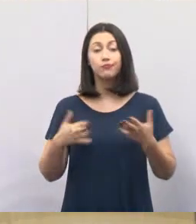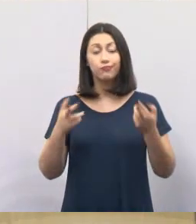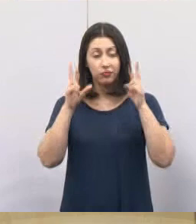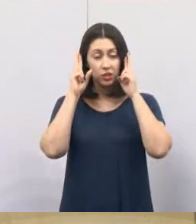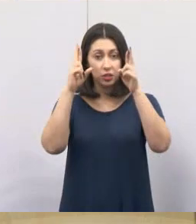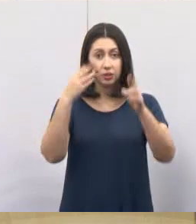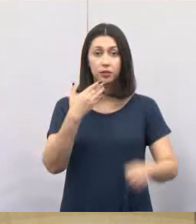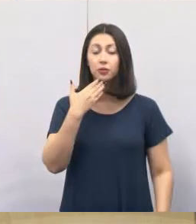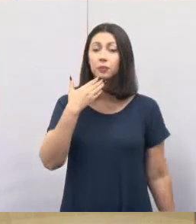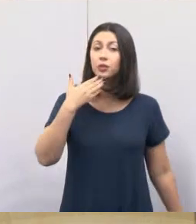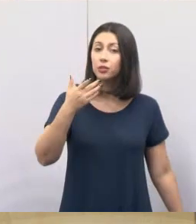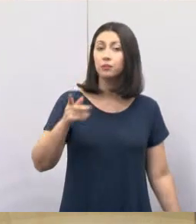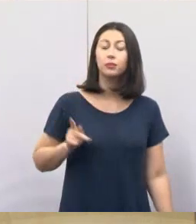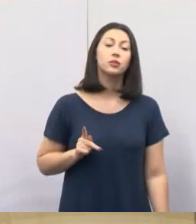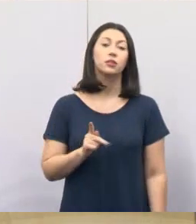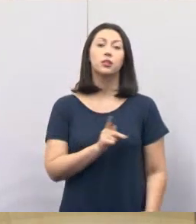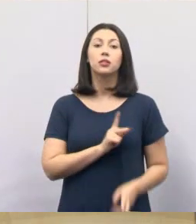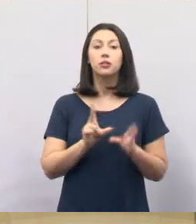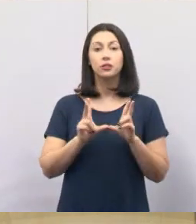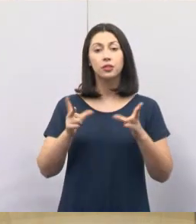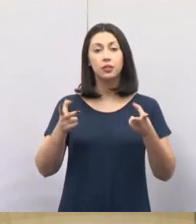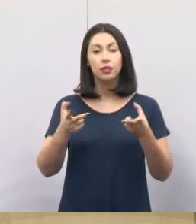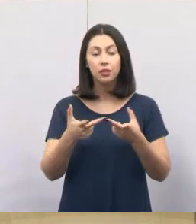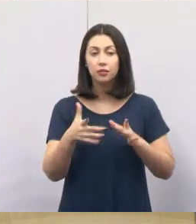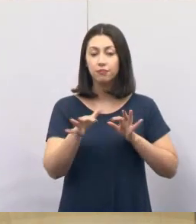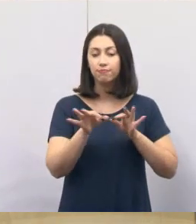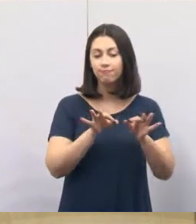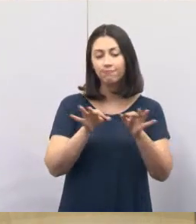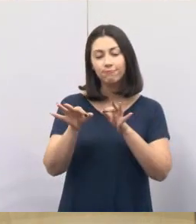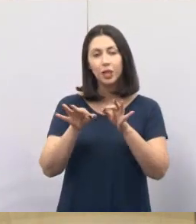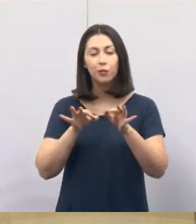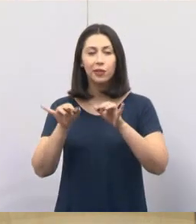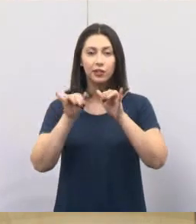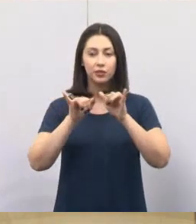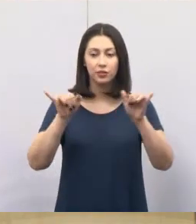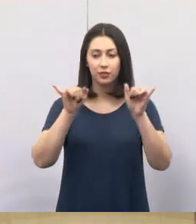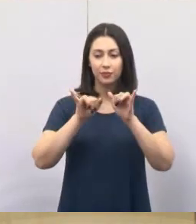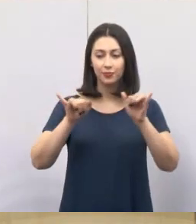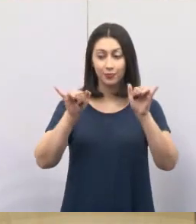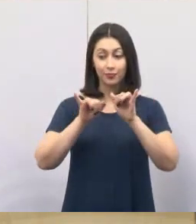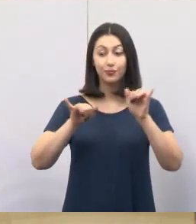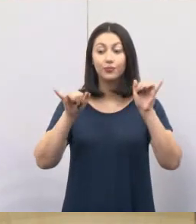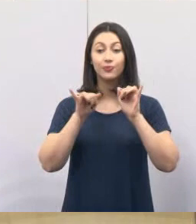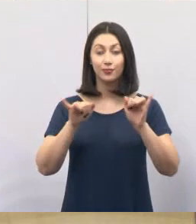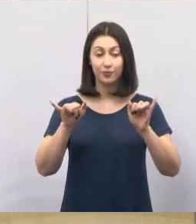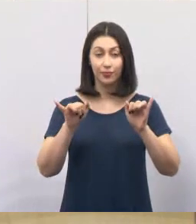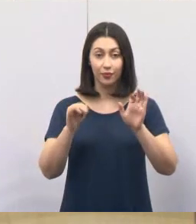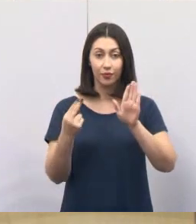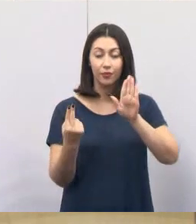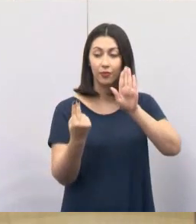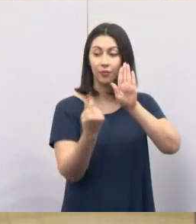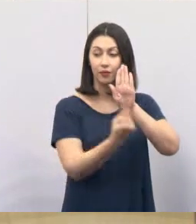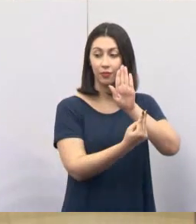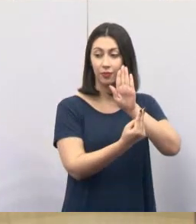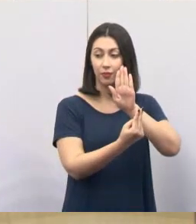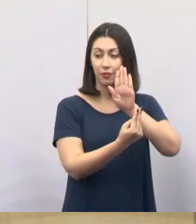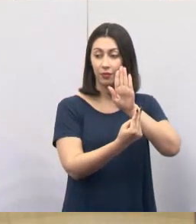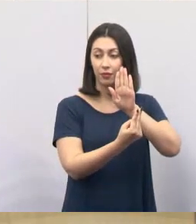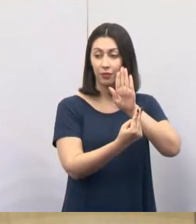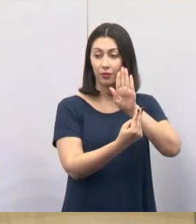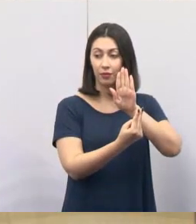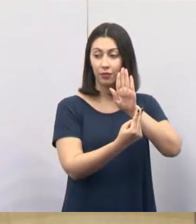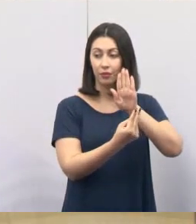respeitosamente, requeremos presença da casa, que seja adotada as prendas habituais para a divulgação da presente manifestação.